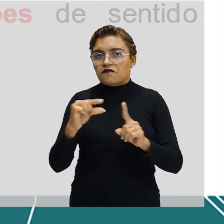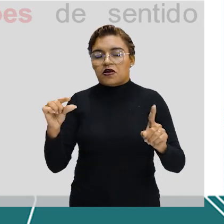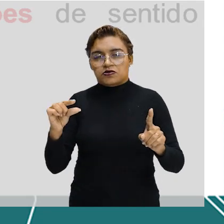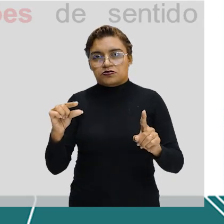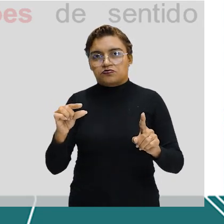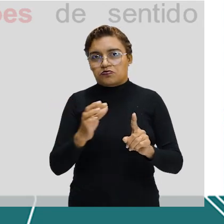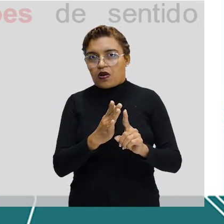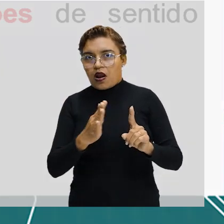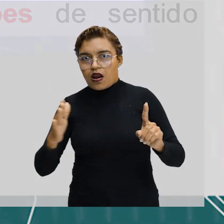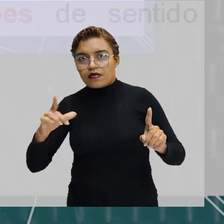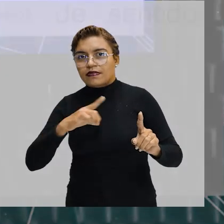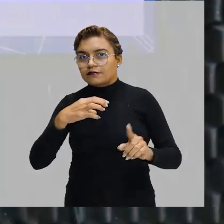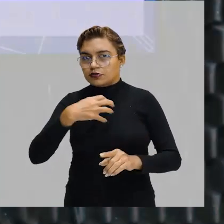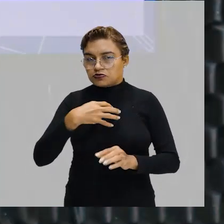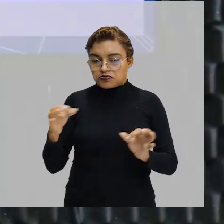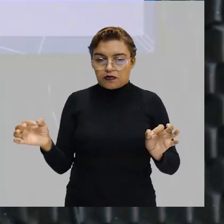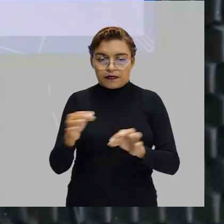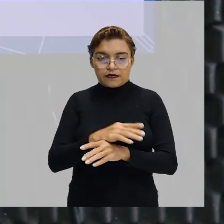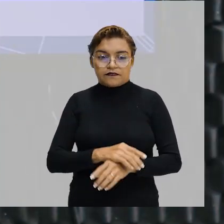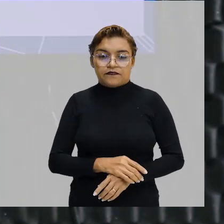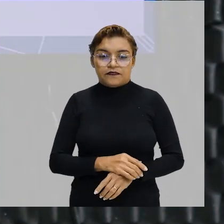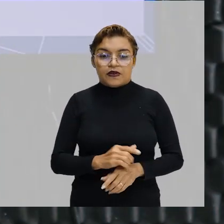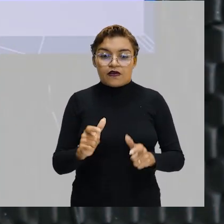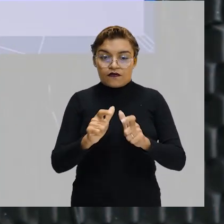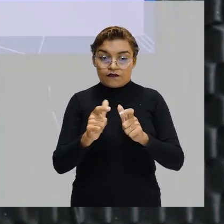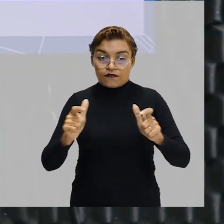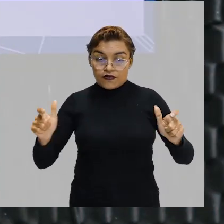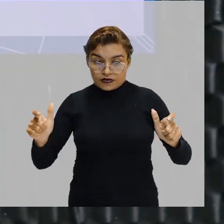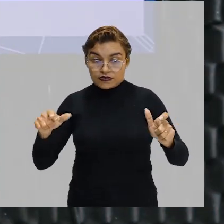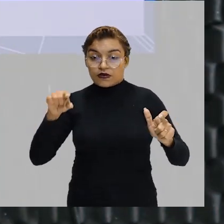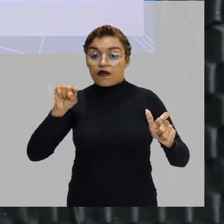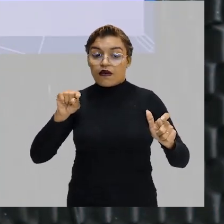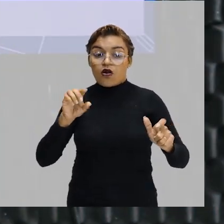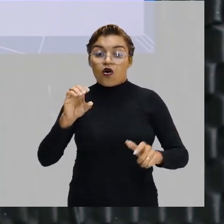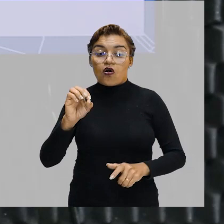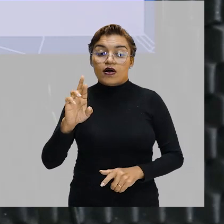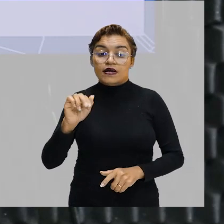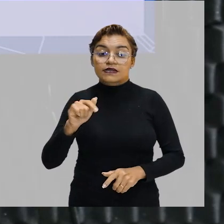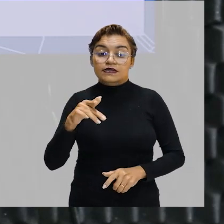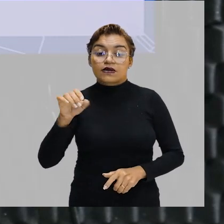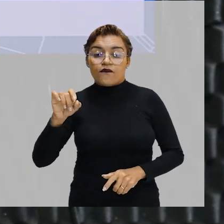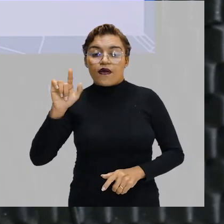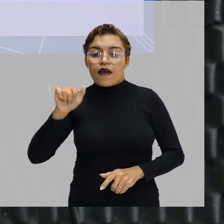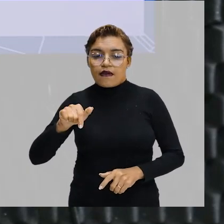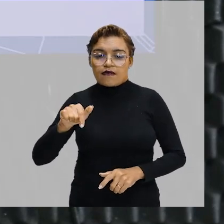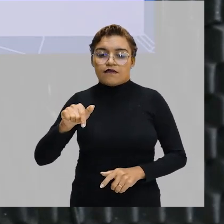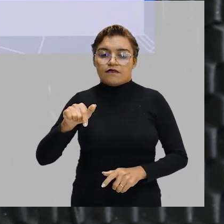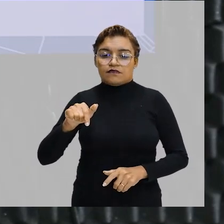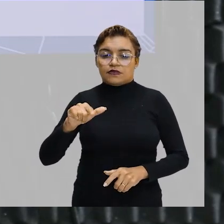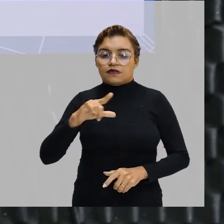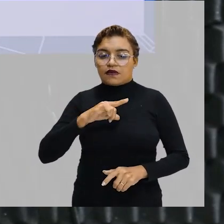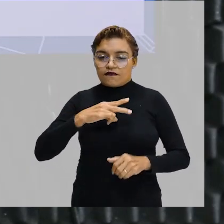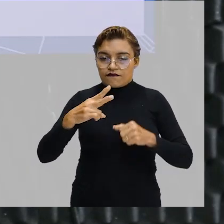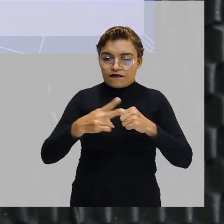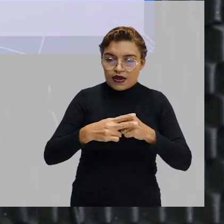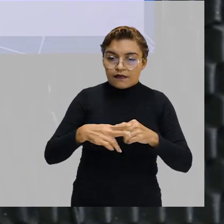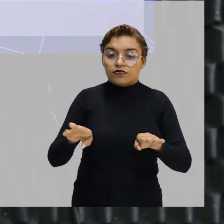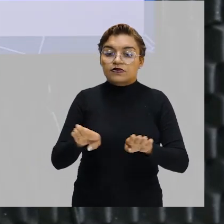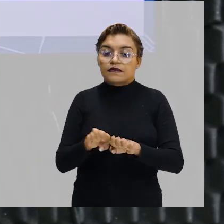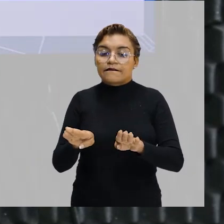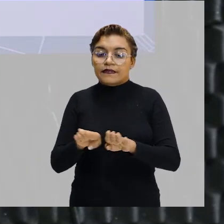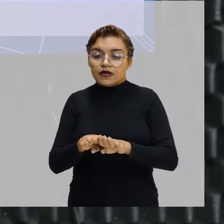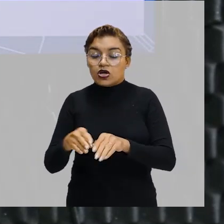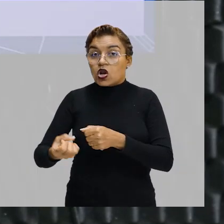completo. A oração é um enunciado que contém verbo ou locução verbal. Lembrando que existe